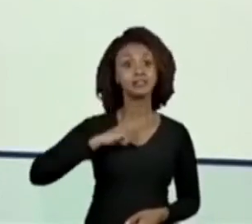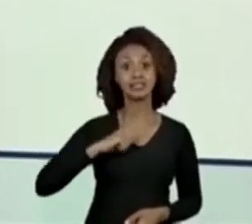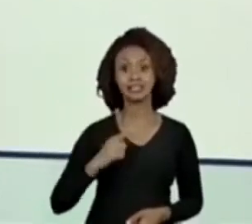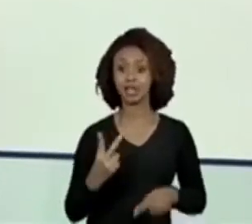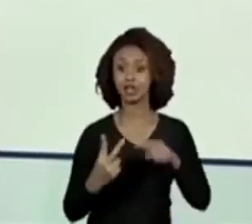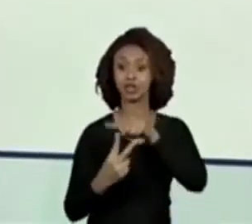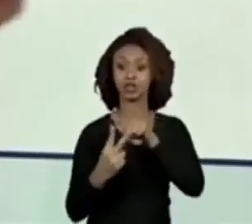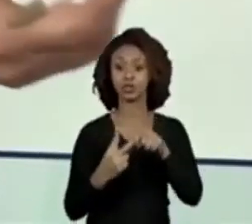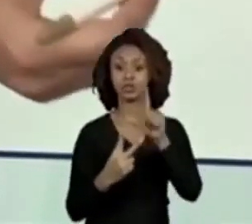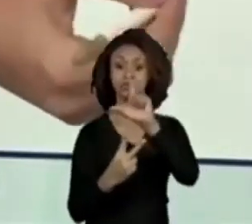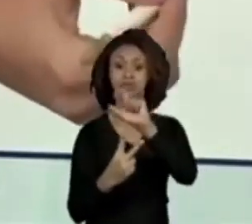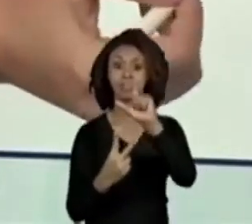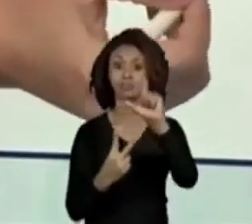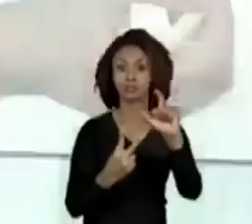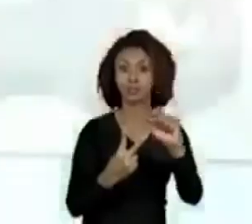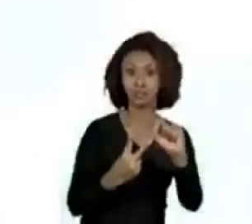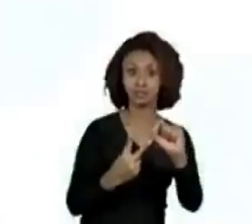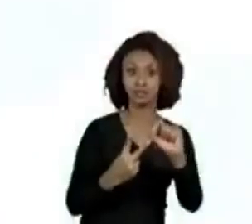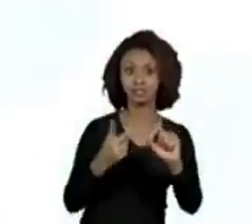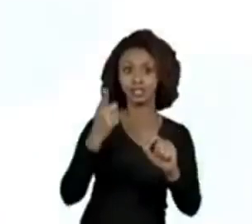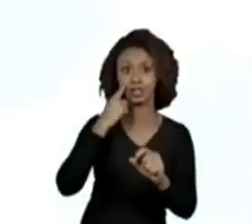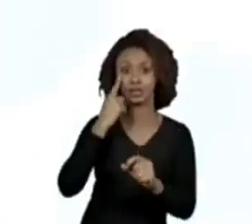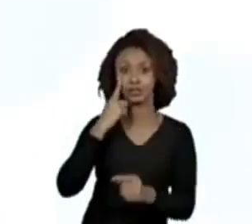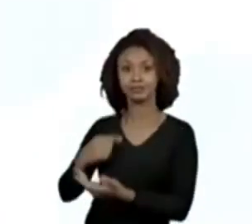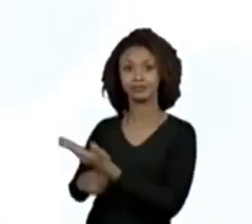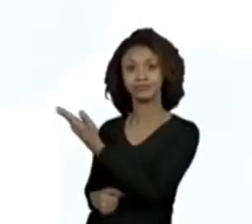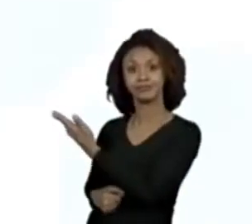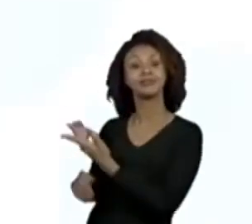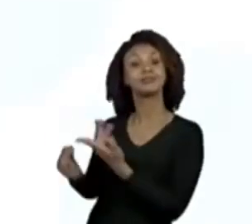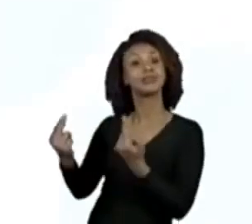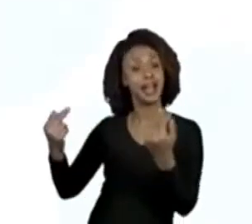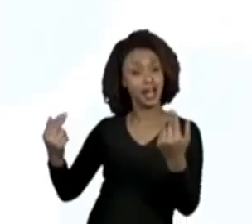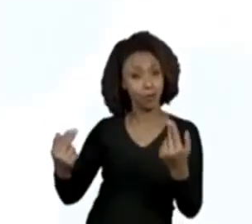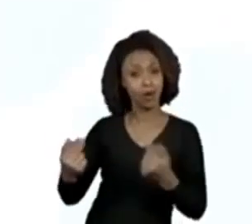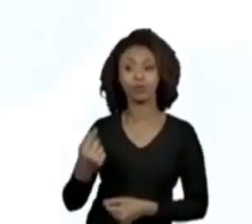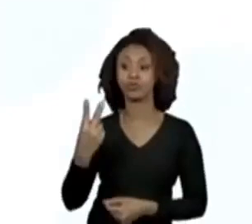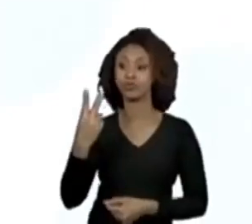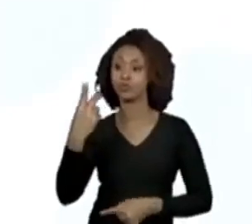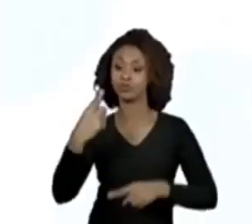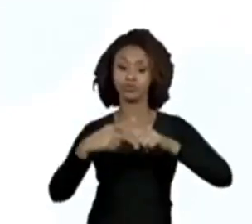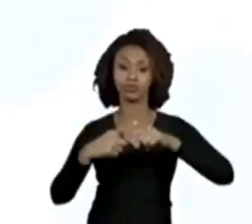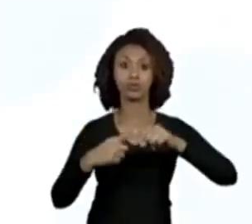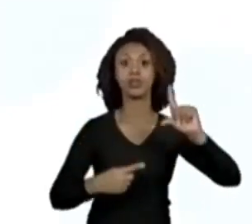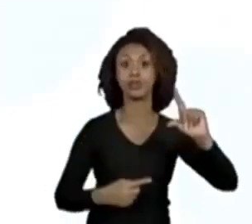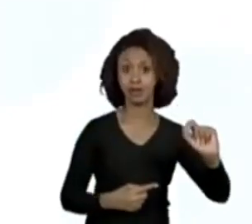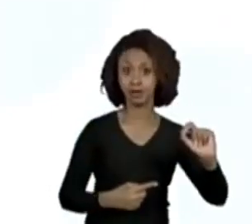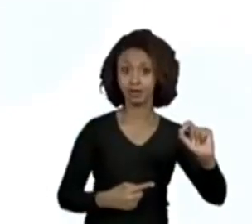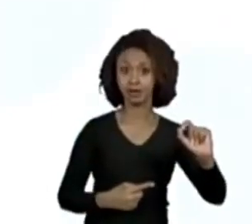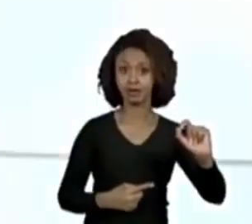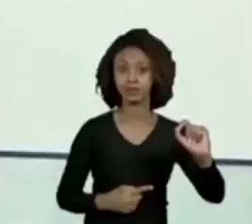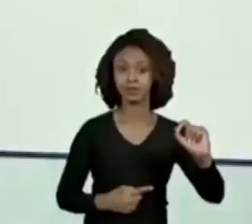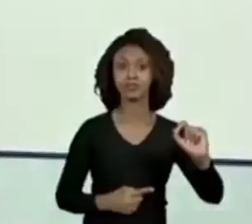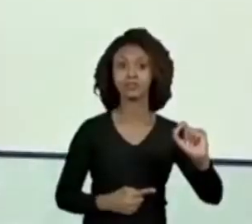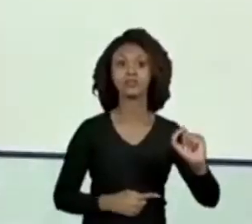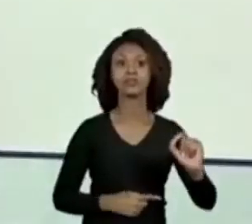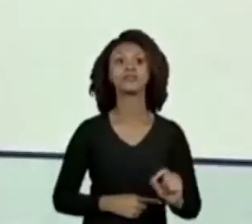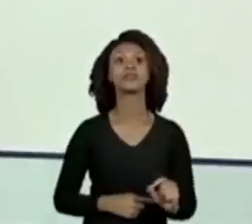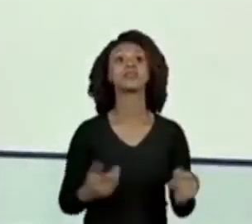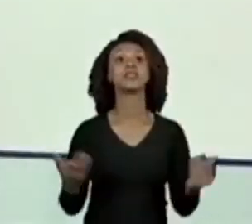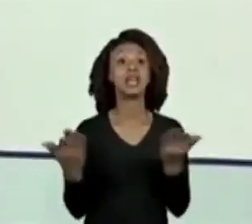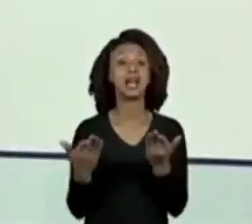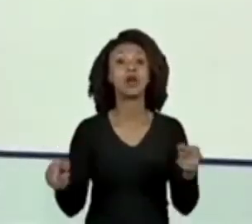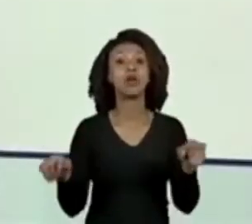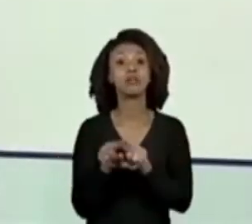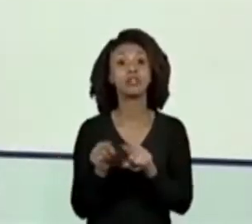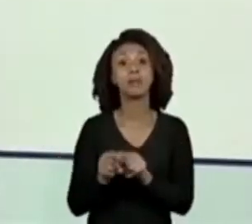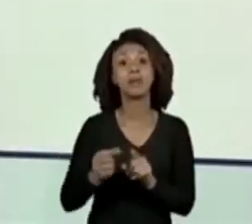Que a gente colocou aqui nessa multiplicação. E a gente tem 2 vezes